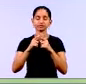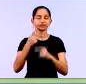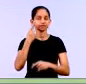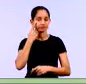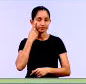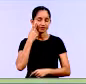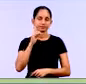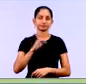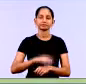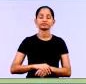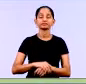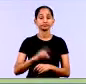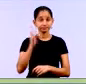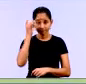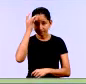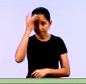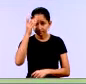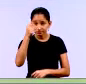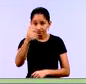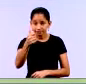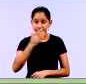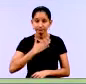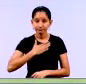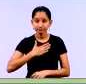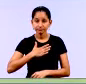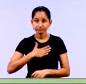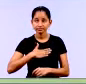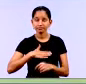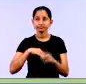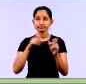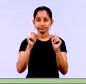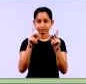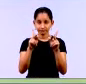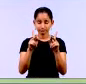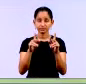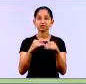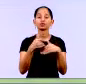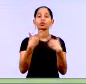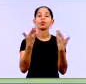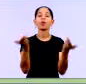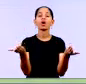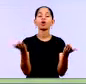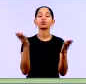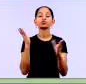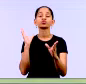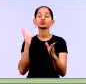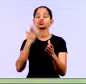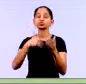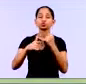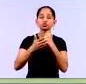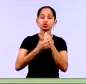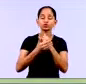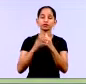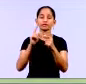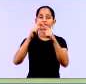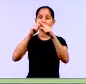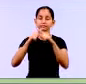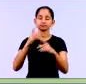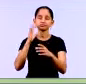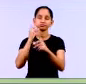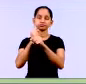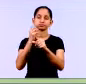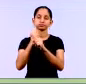R$4. Moleza? Tranquilos? Qual é o valor total